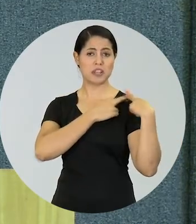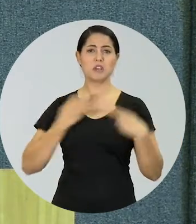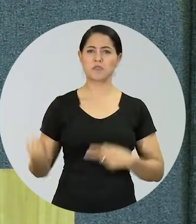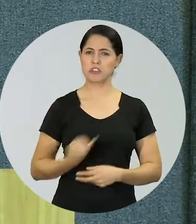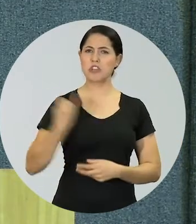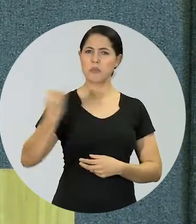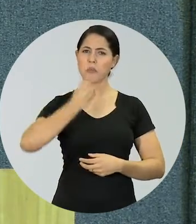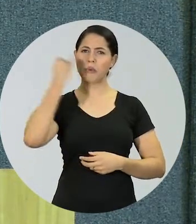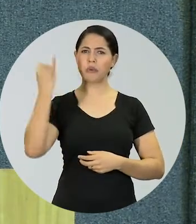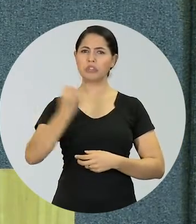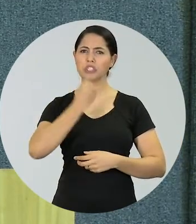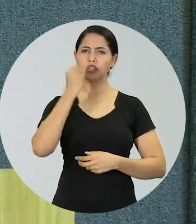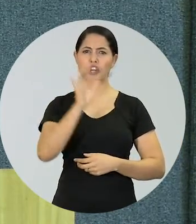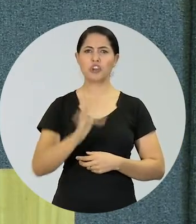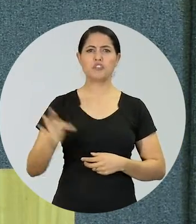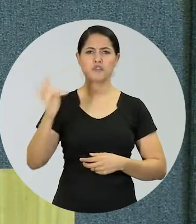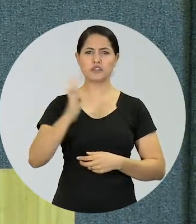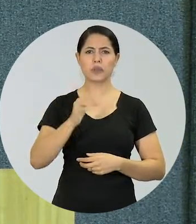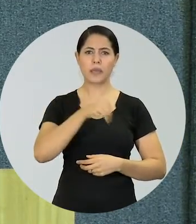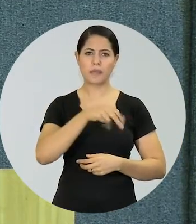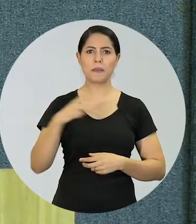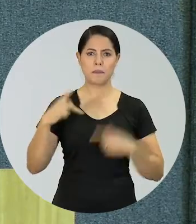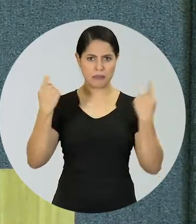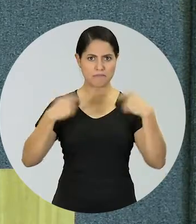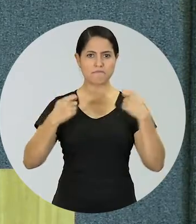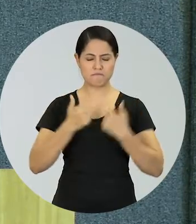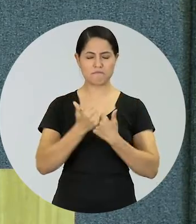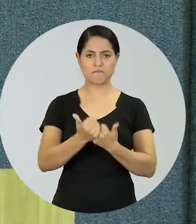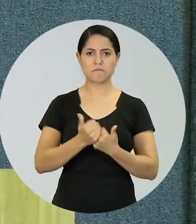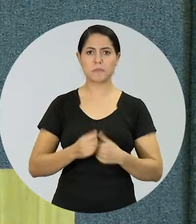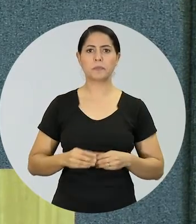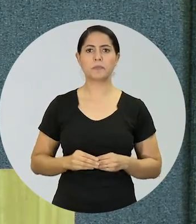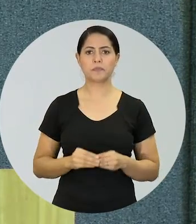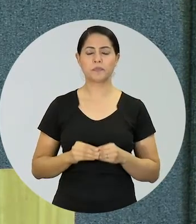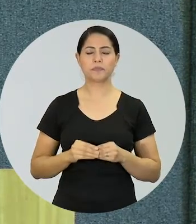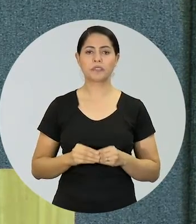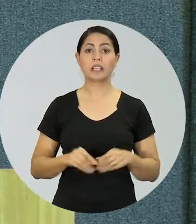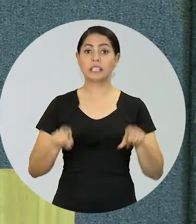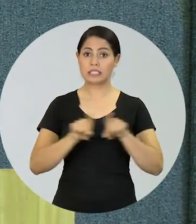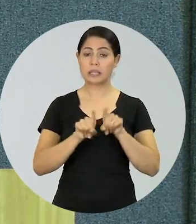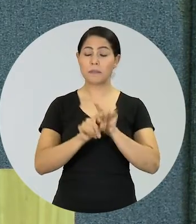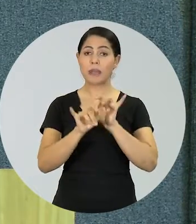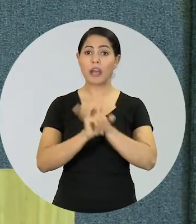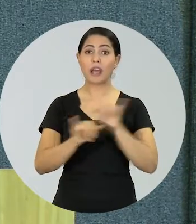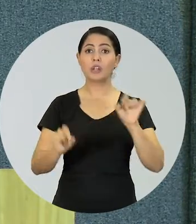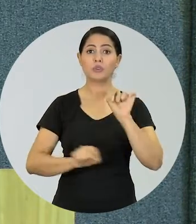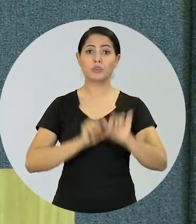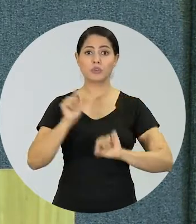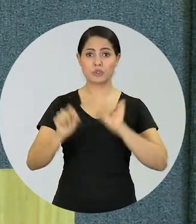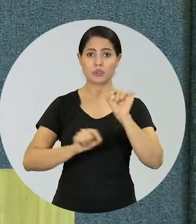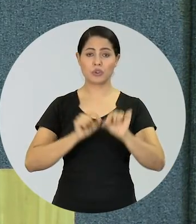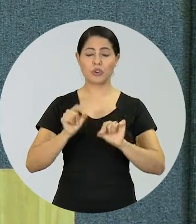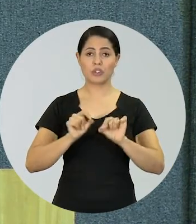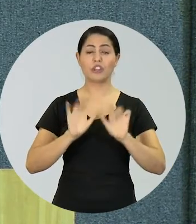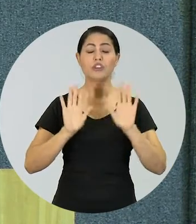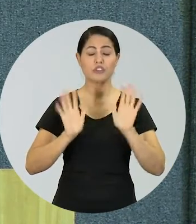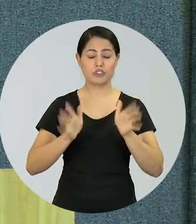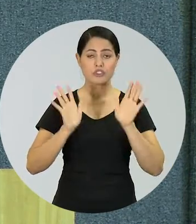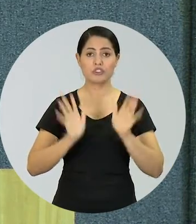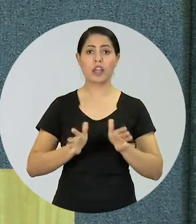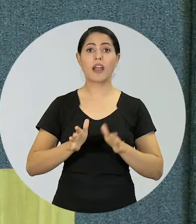em uma função relevante como o Ministério Público necessita. No outro giro, vale salientar, conforme